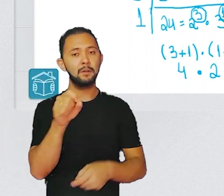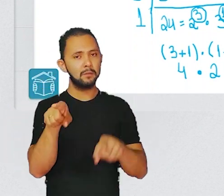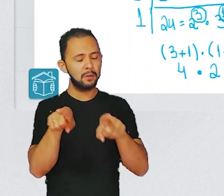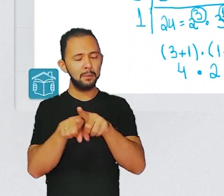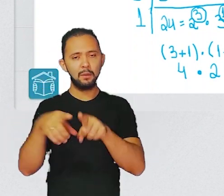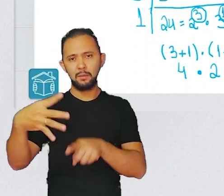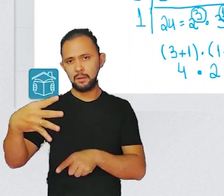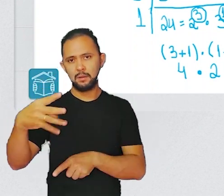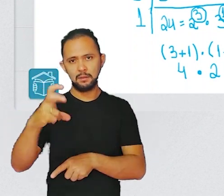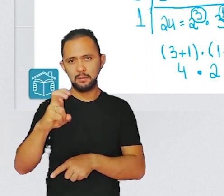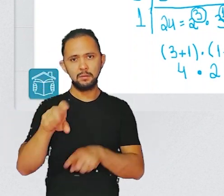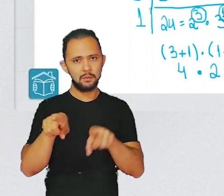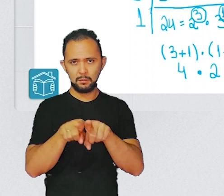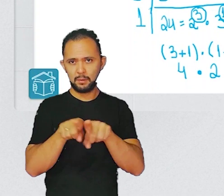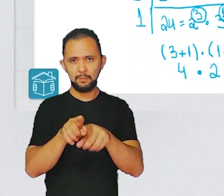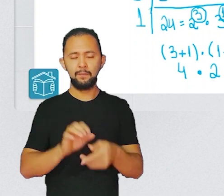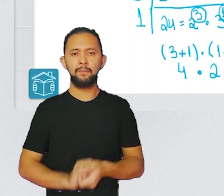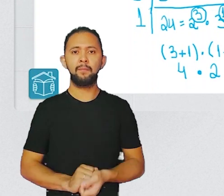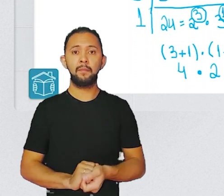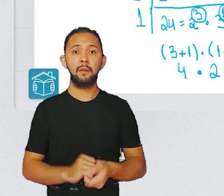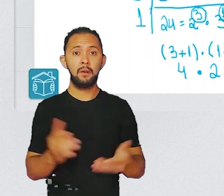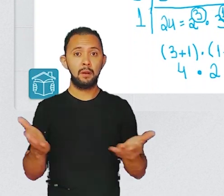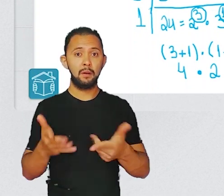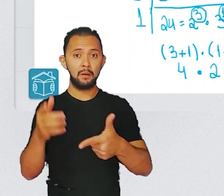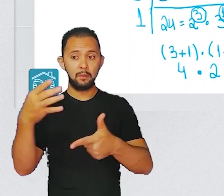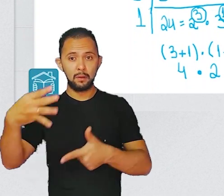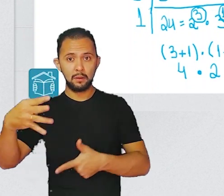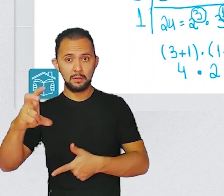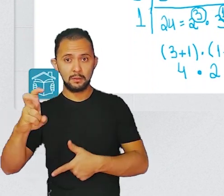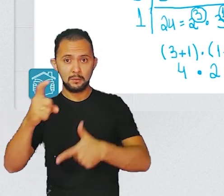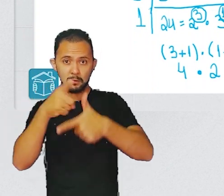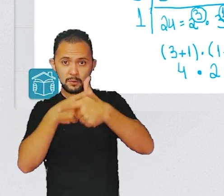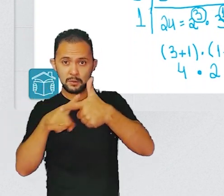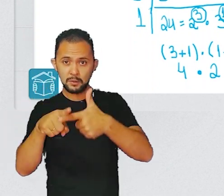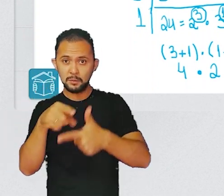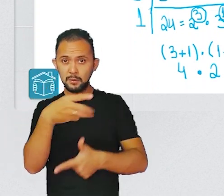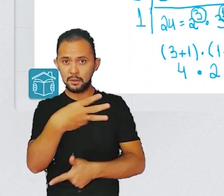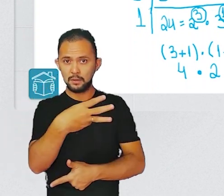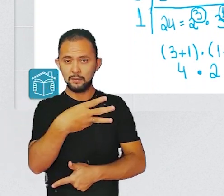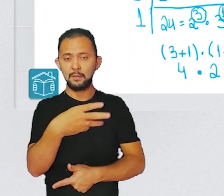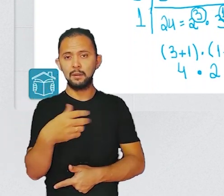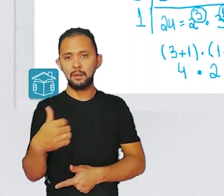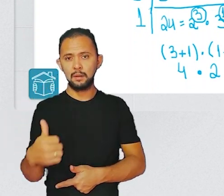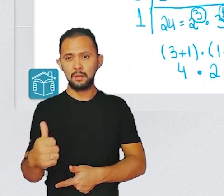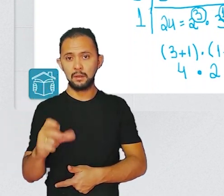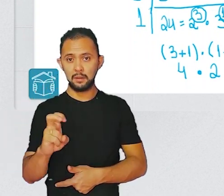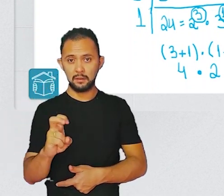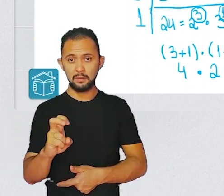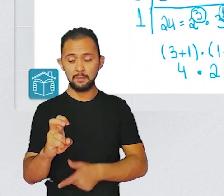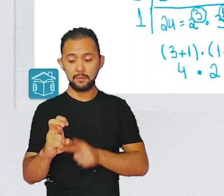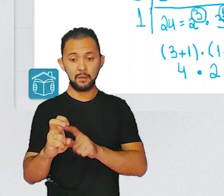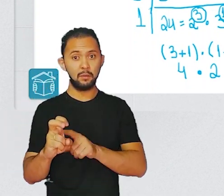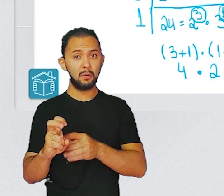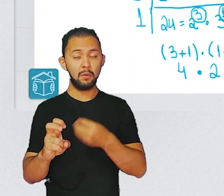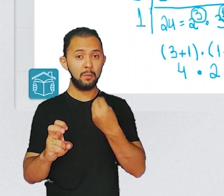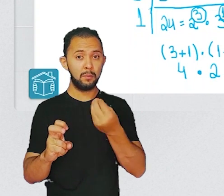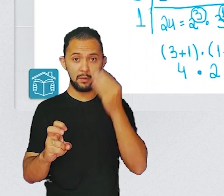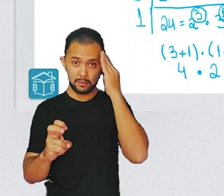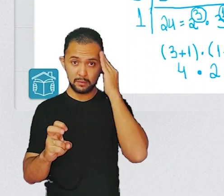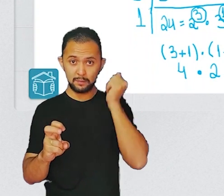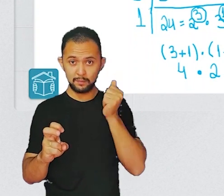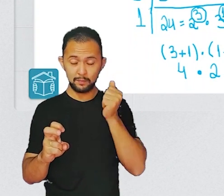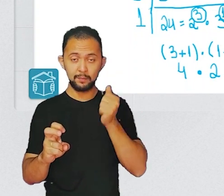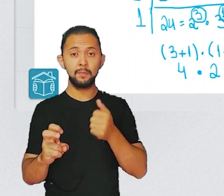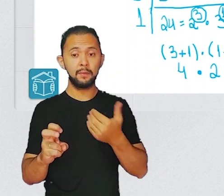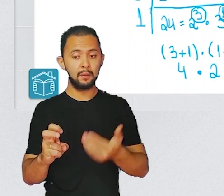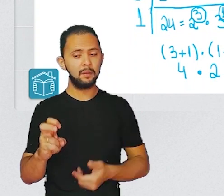também é. Então, a gente vai dividir por 3. 45 dividido por 3, 15. 15 é um múltiplo de 3, professor?